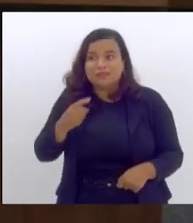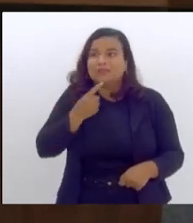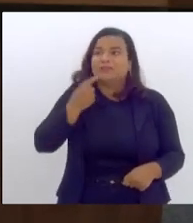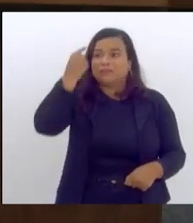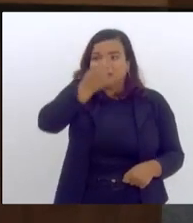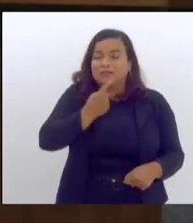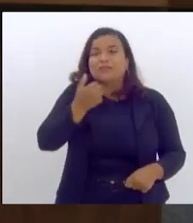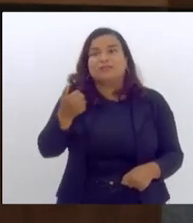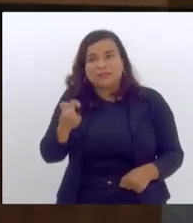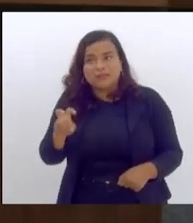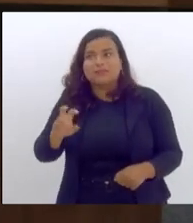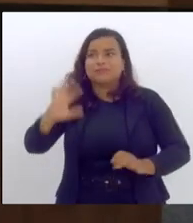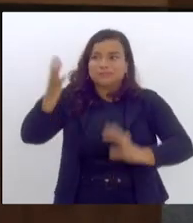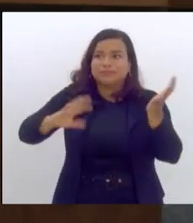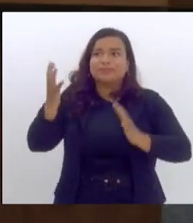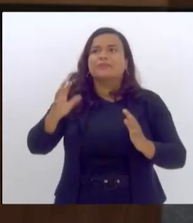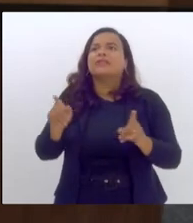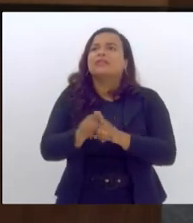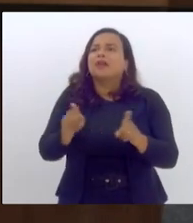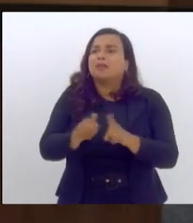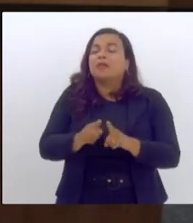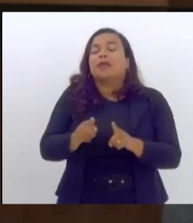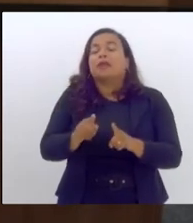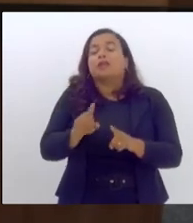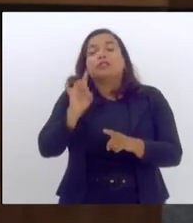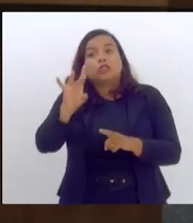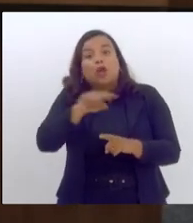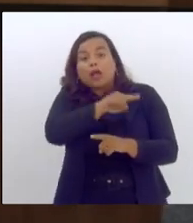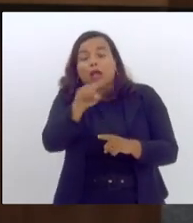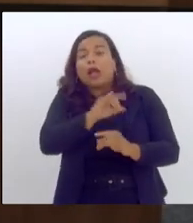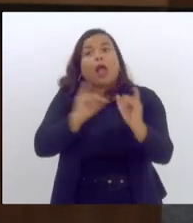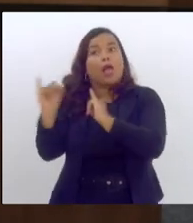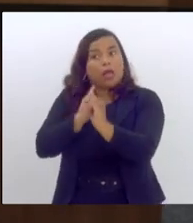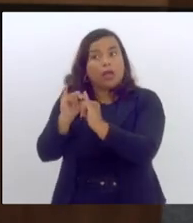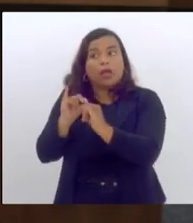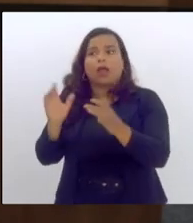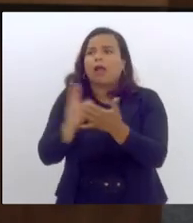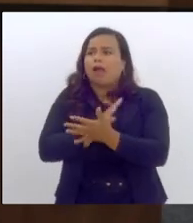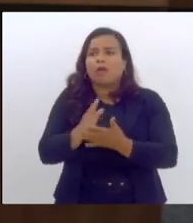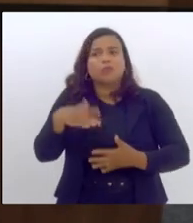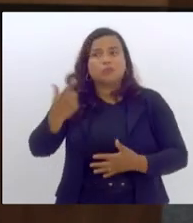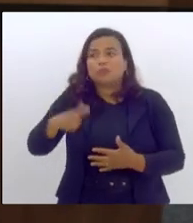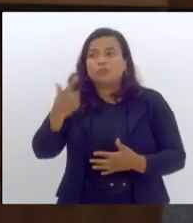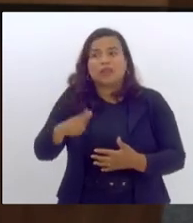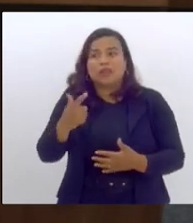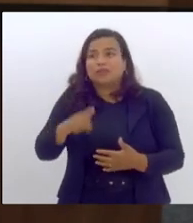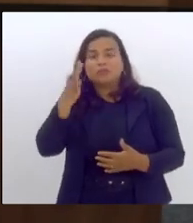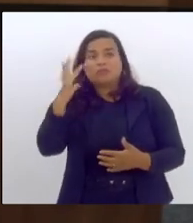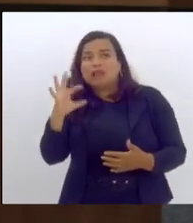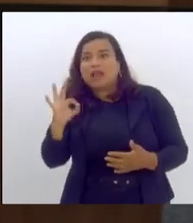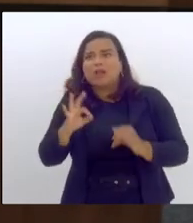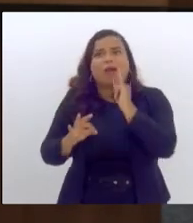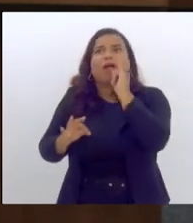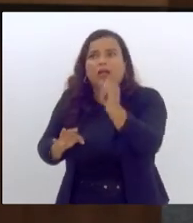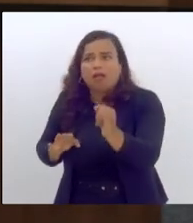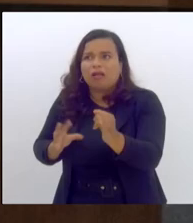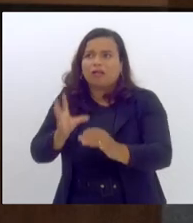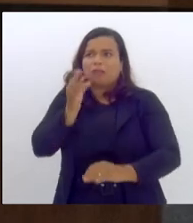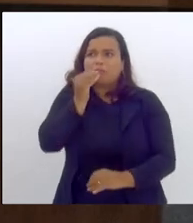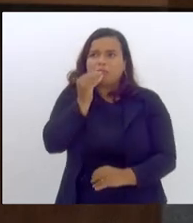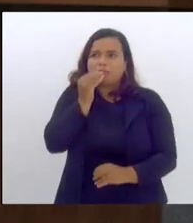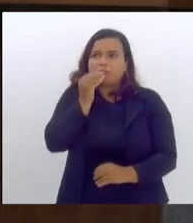que tem muitas pessoas, muitas mulheres que não têm acesso, como falou a deputada Renata, a esse acolhimento, a essas informações de